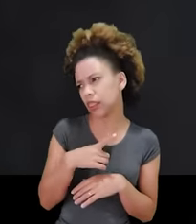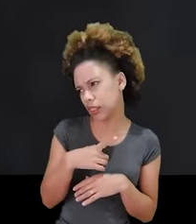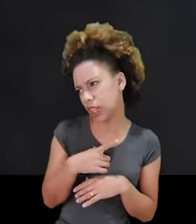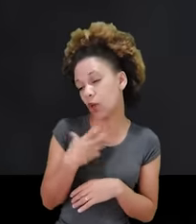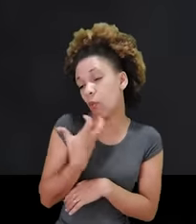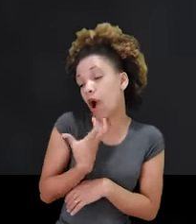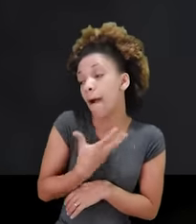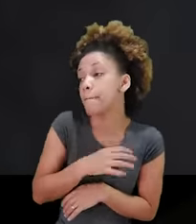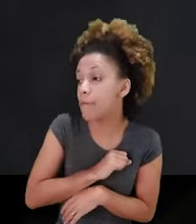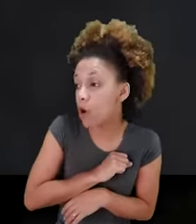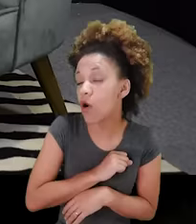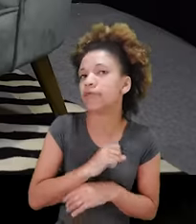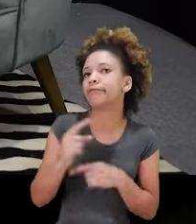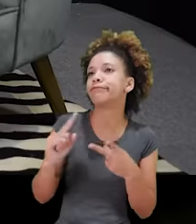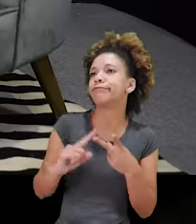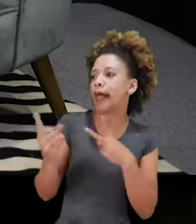claro, mas é o amor que é traição.